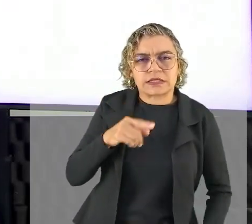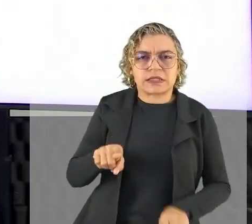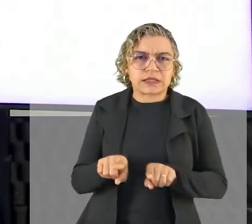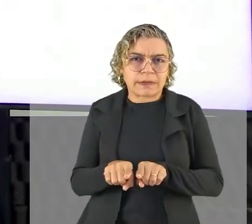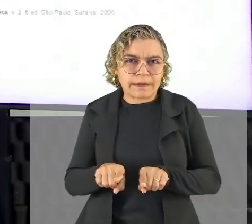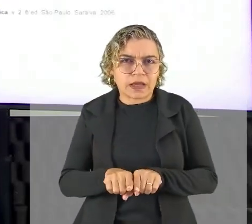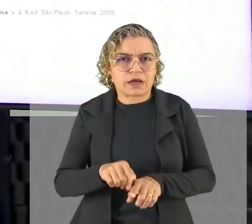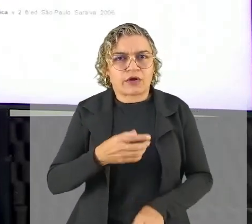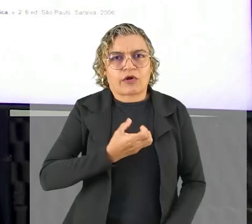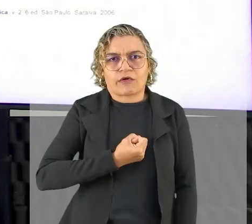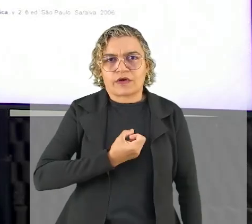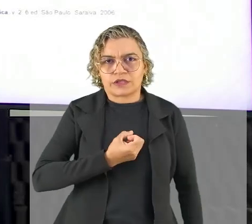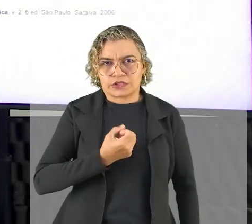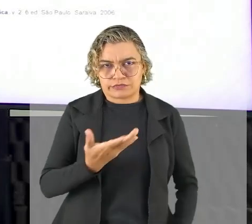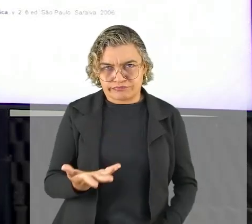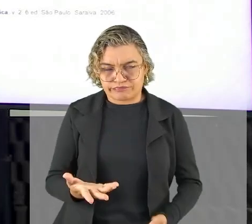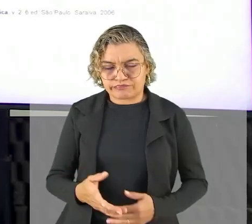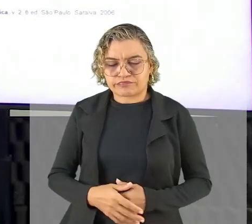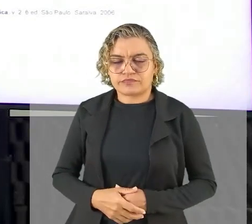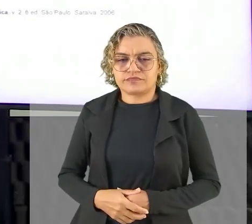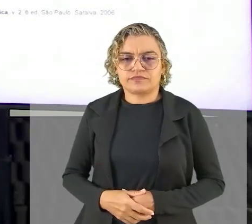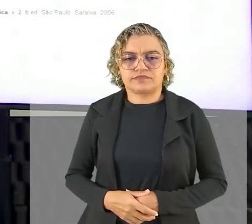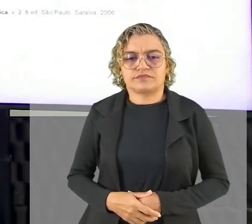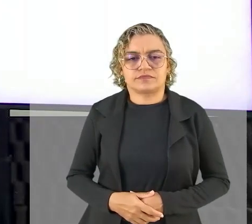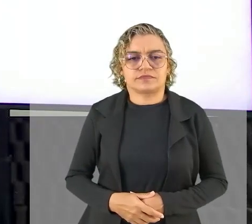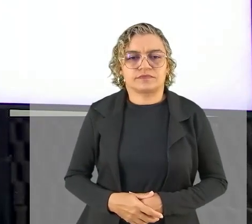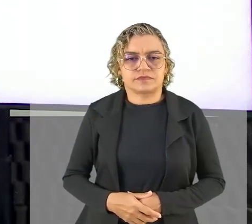Beleza? Continuando.